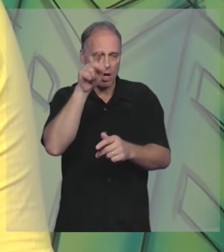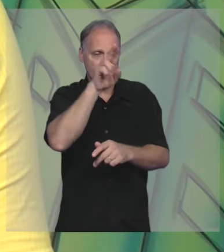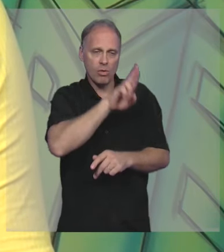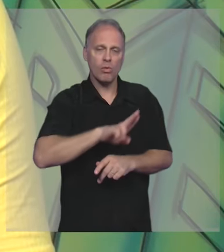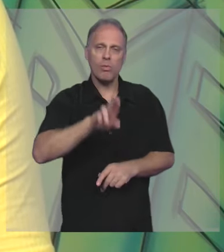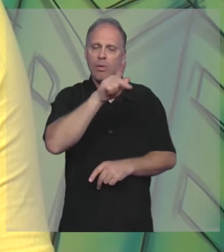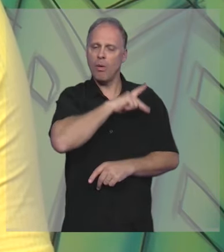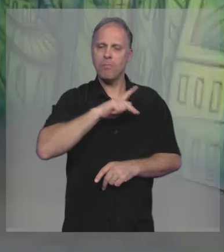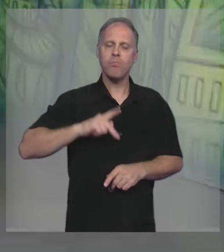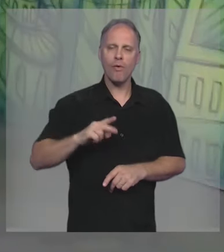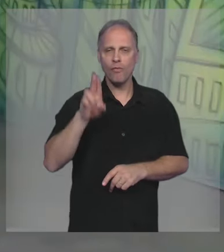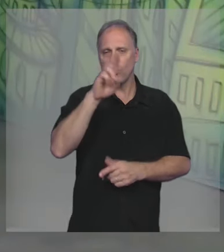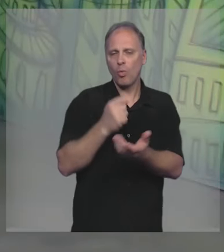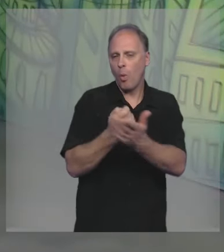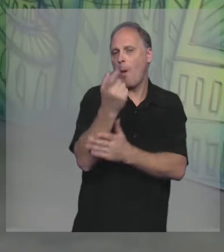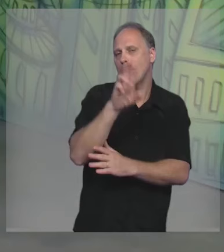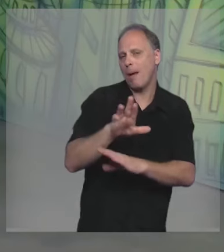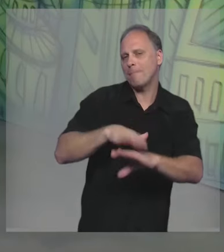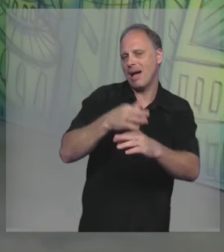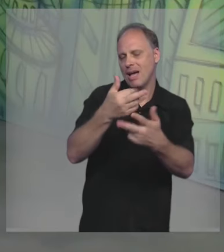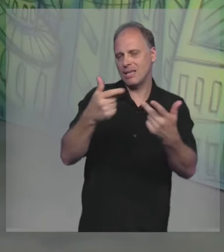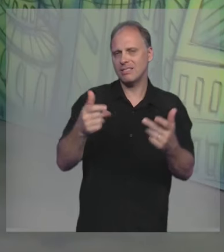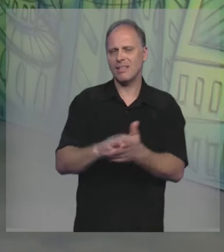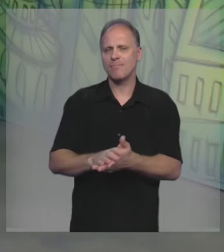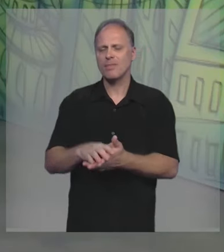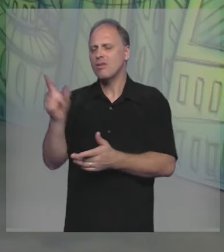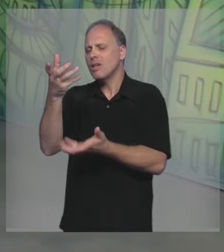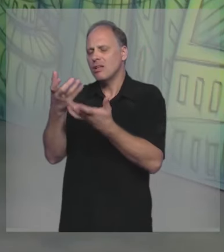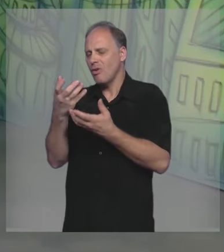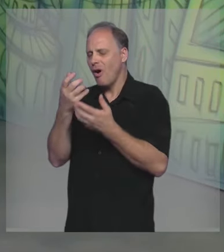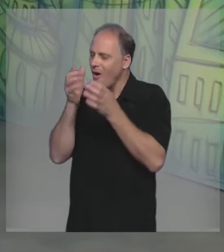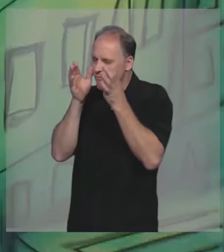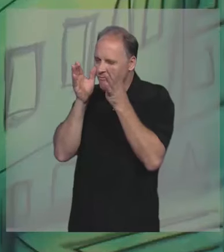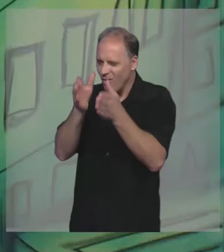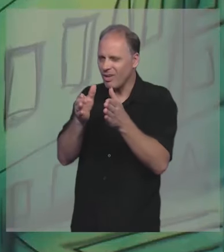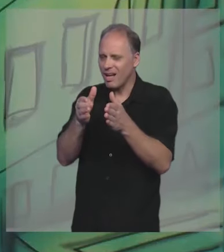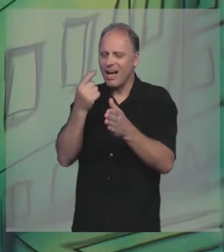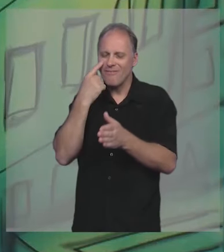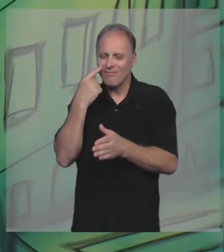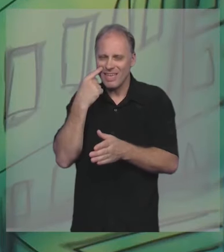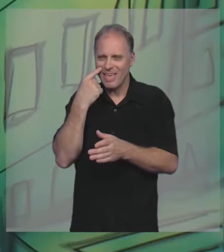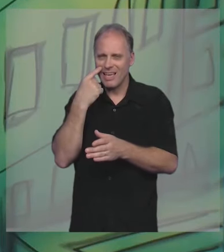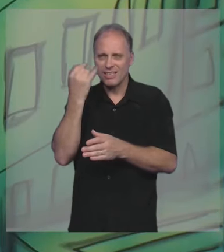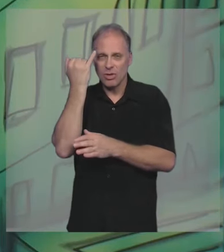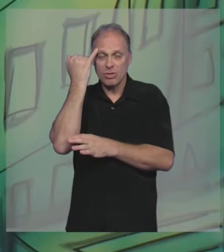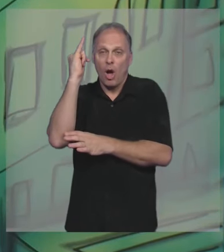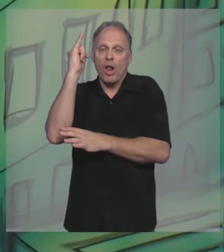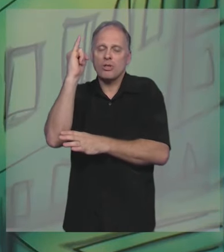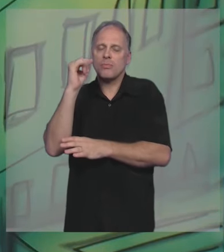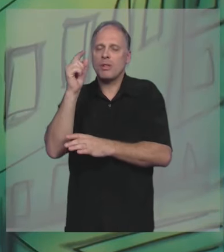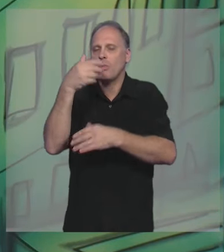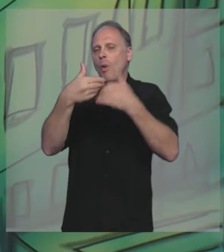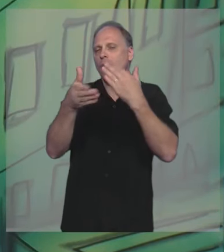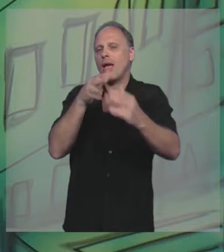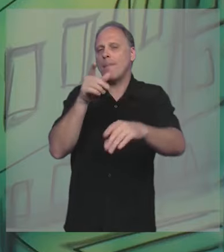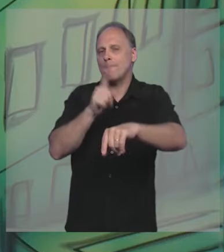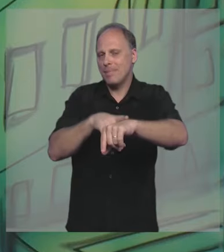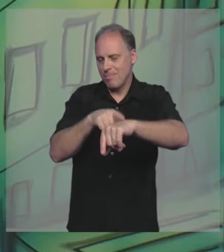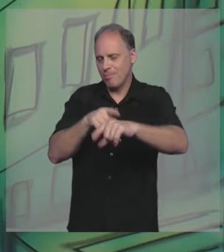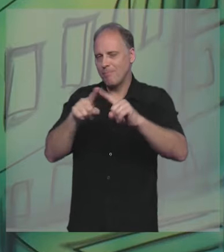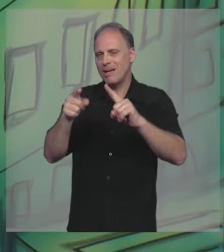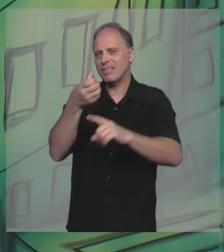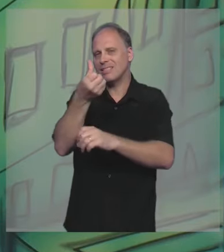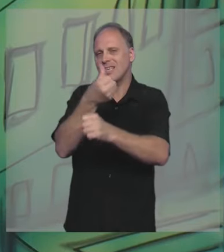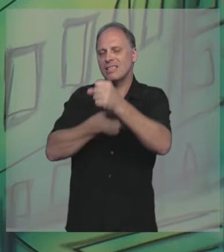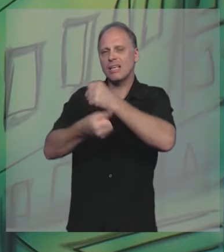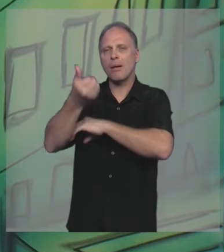consumo. Não querendo puxar, e não é essa a minha intenção, de demarcar ideologicamente qualquer período, mas há